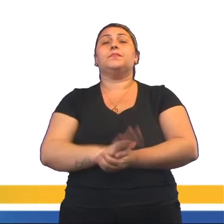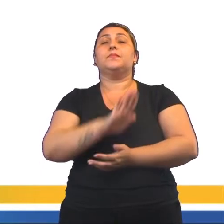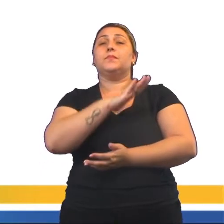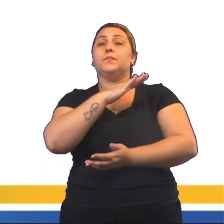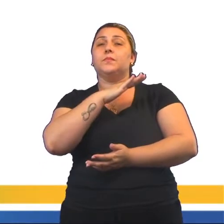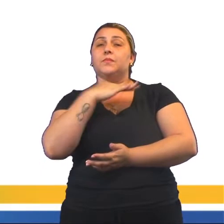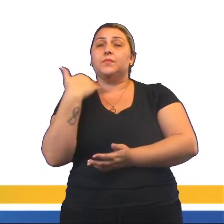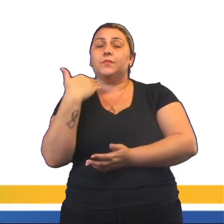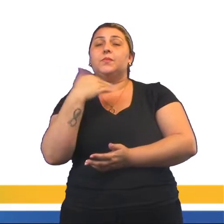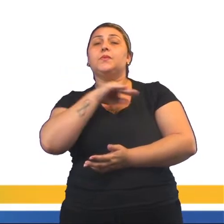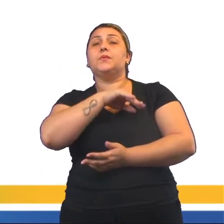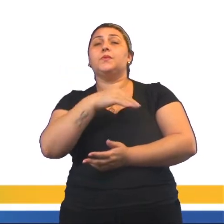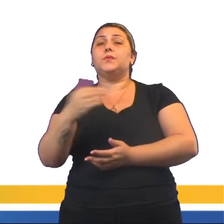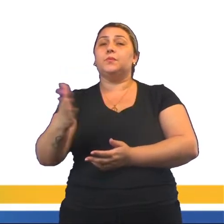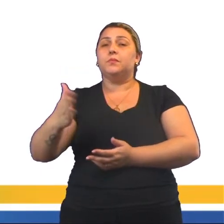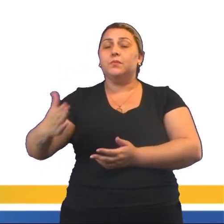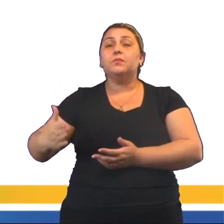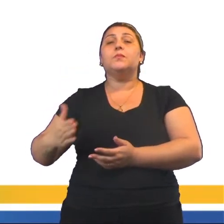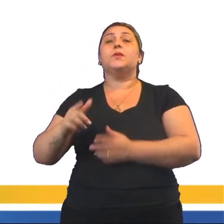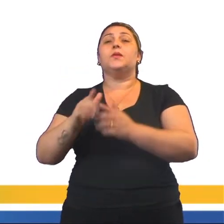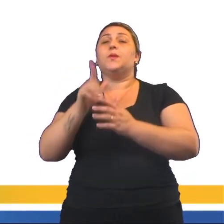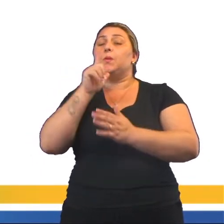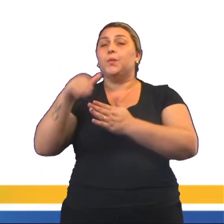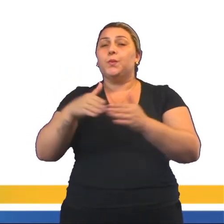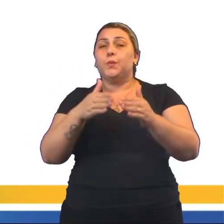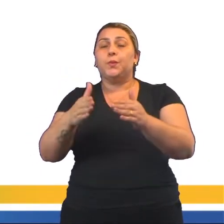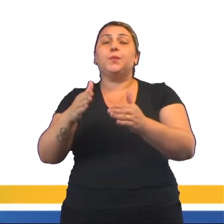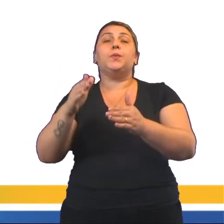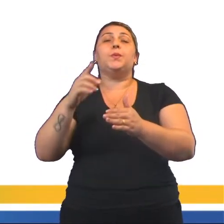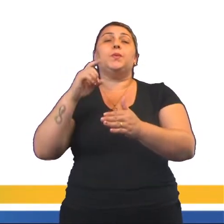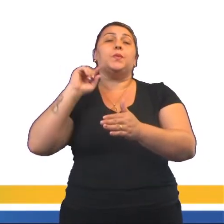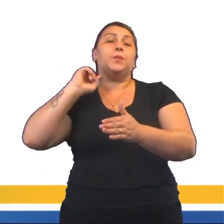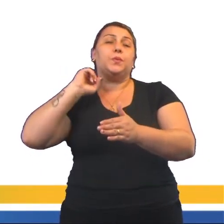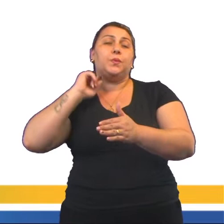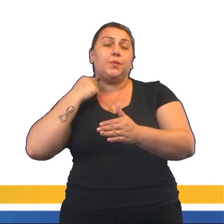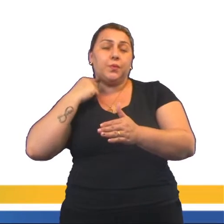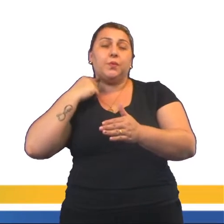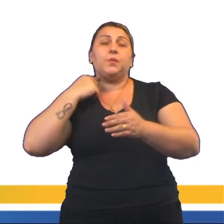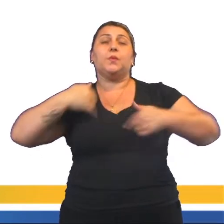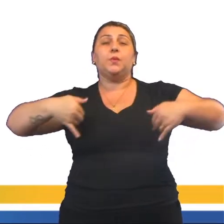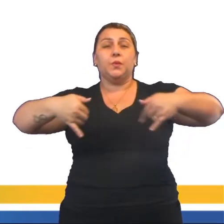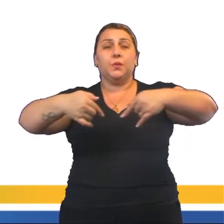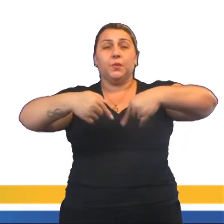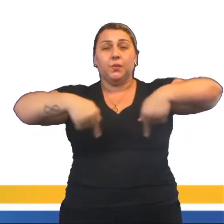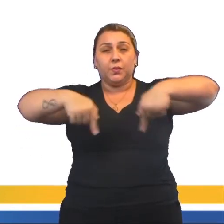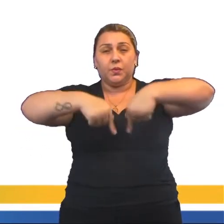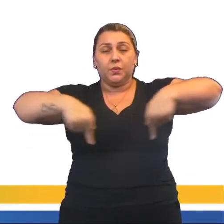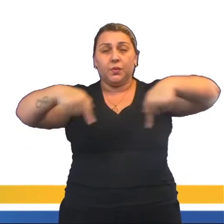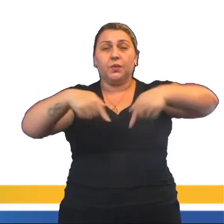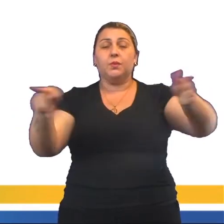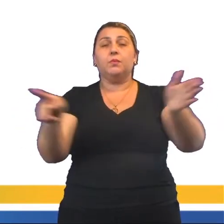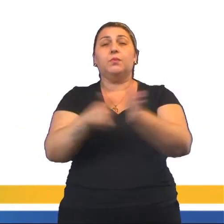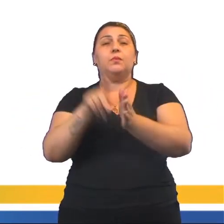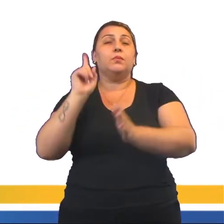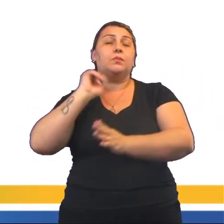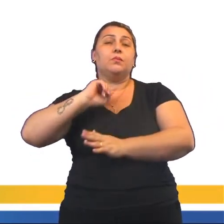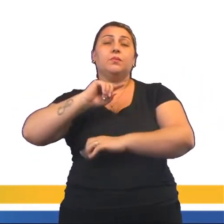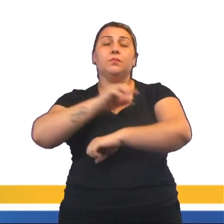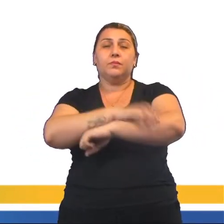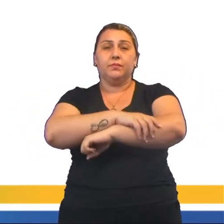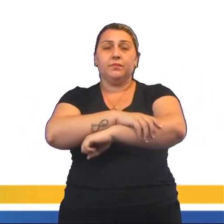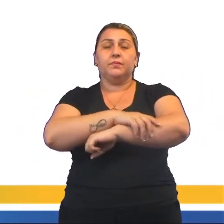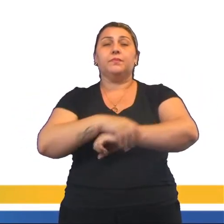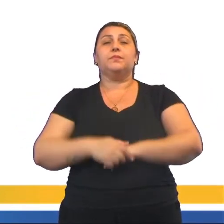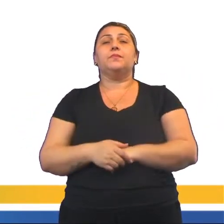de peixes em área de rios poluído por elementos químicos oriundo de minas. Então, um exemplo, né? Esse aí é o